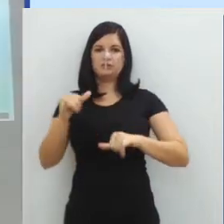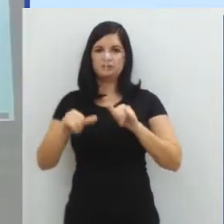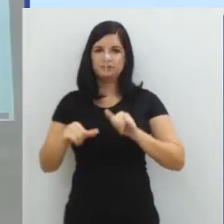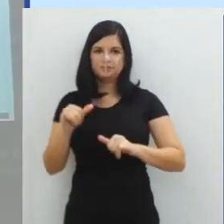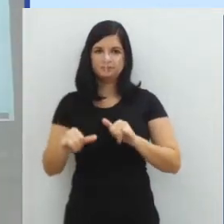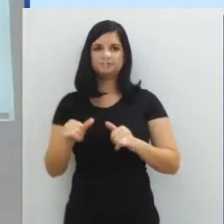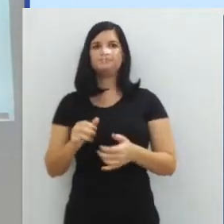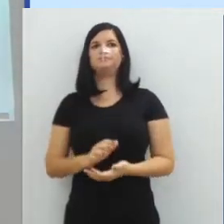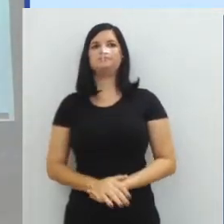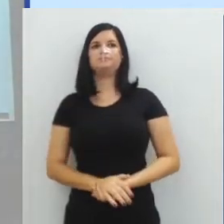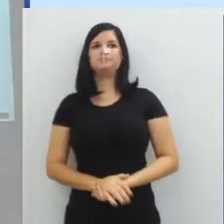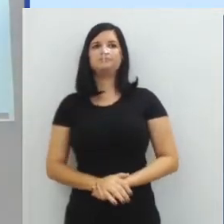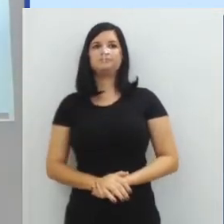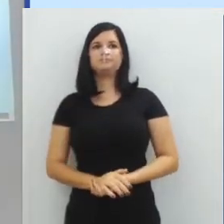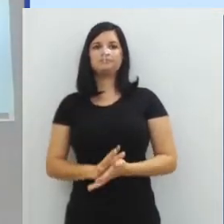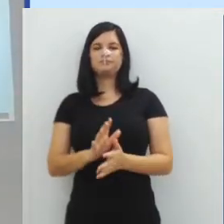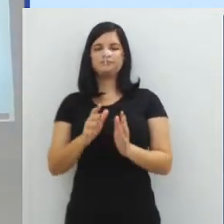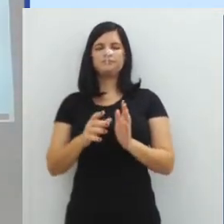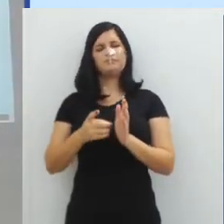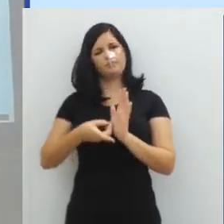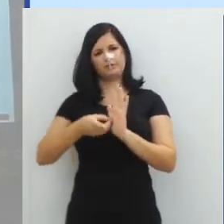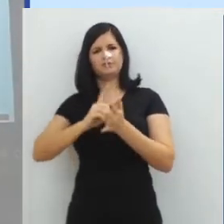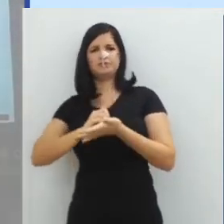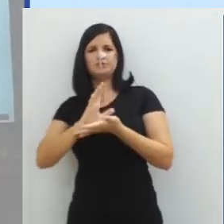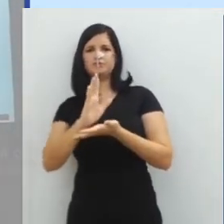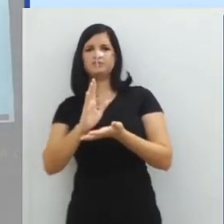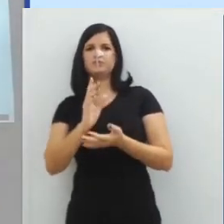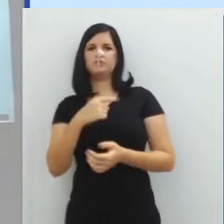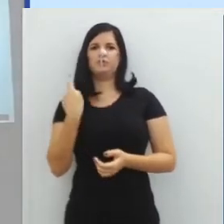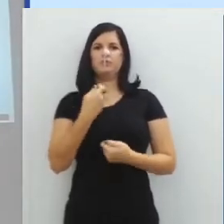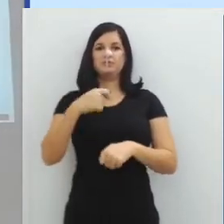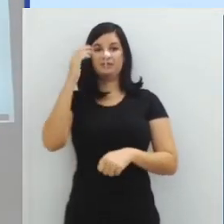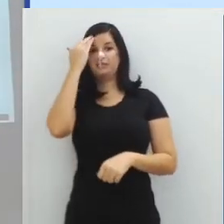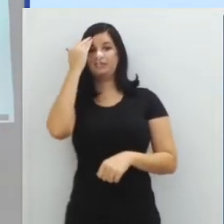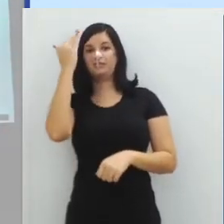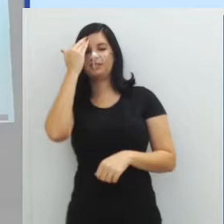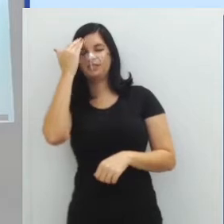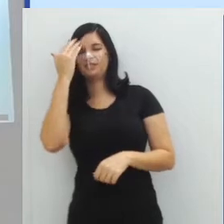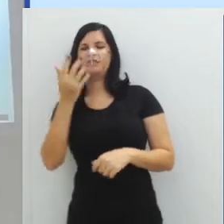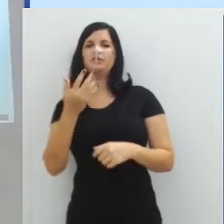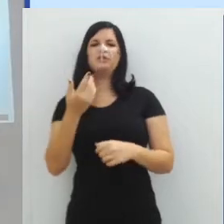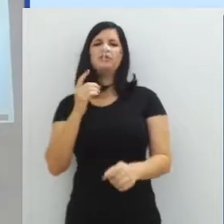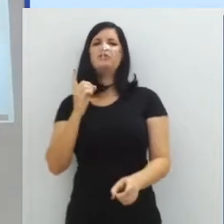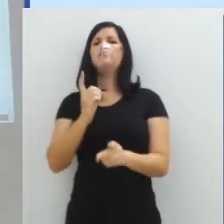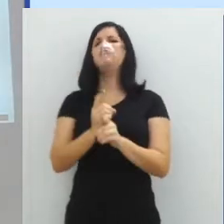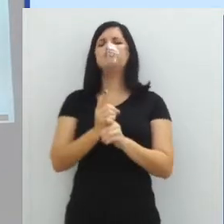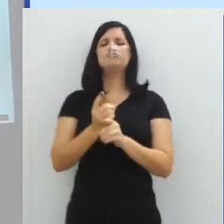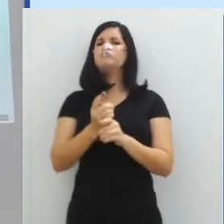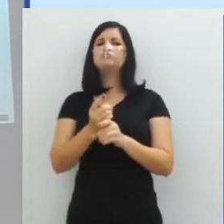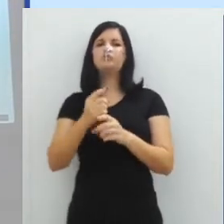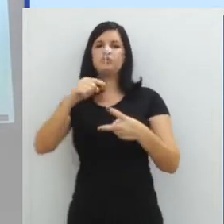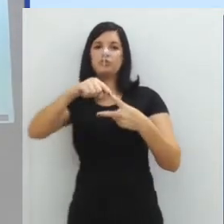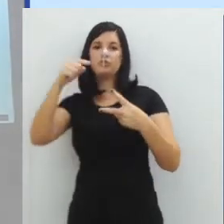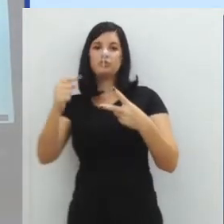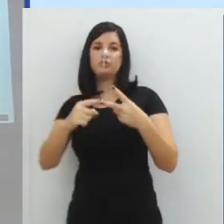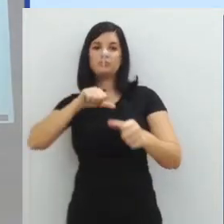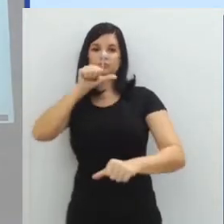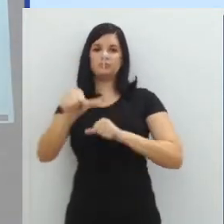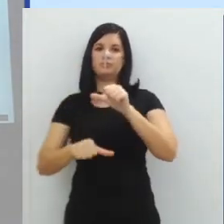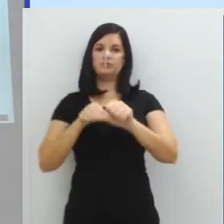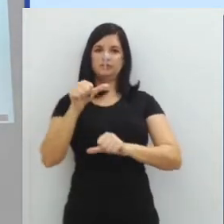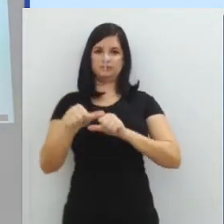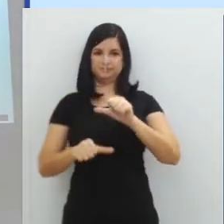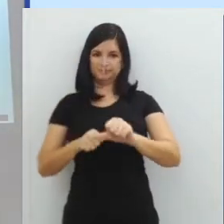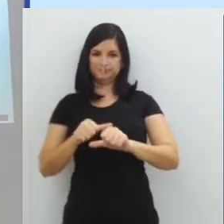coisas. Mas antes de tudo isso, a gente tem que entender e identificar que existem dois tipos de mudanças, dois tipos de